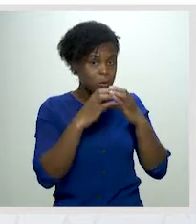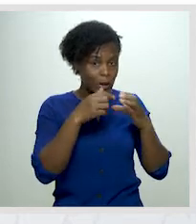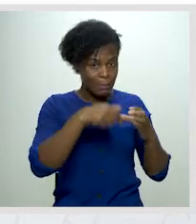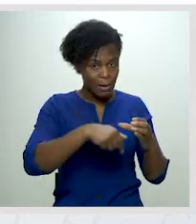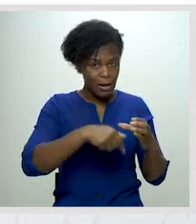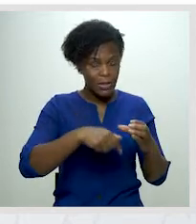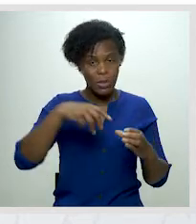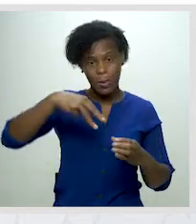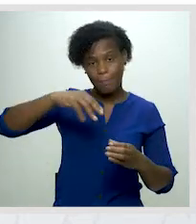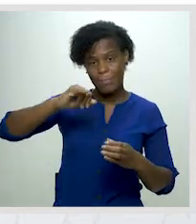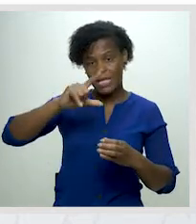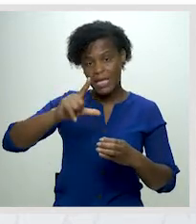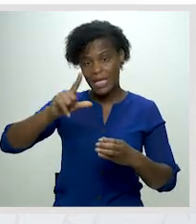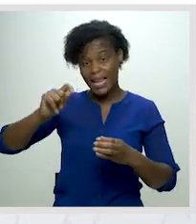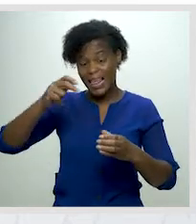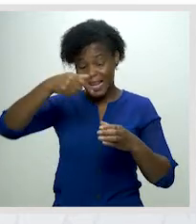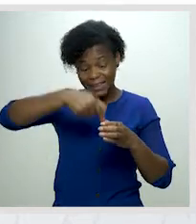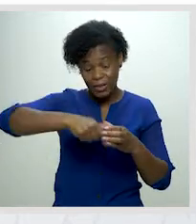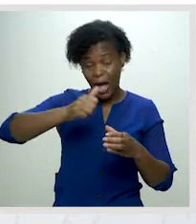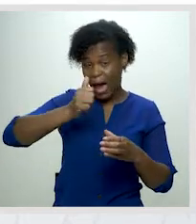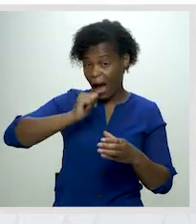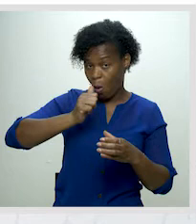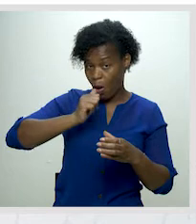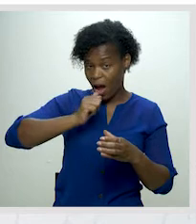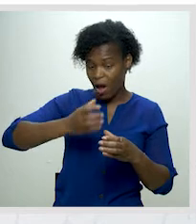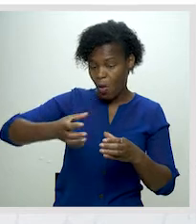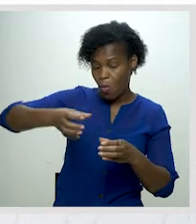Miller colocou a água neste balão